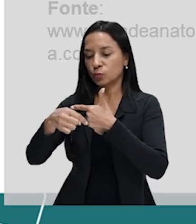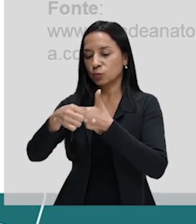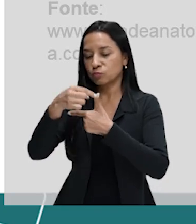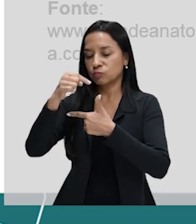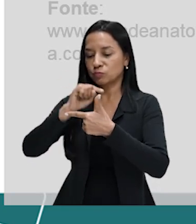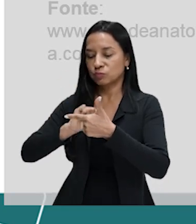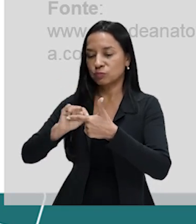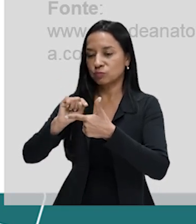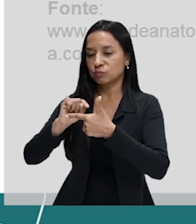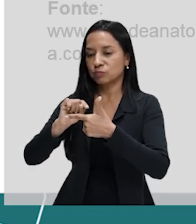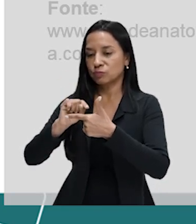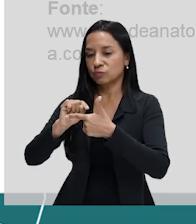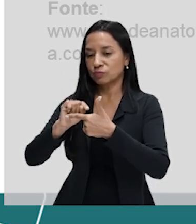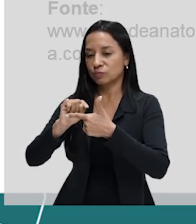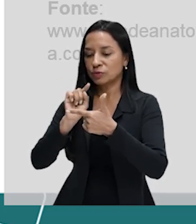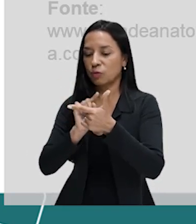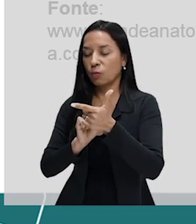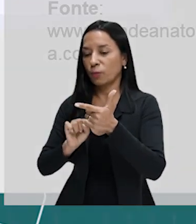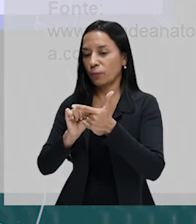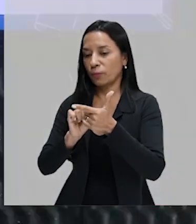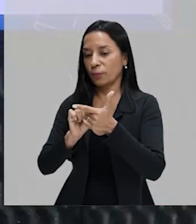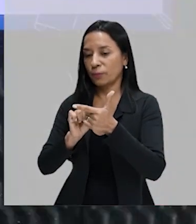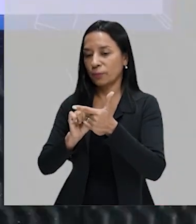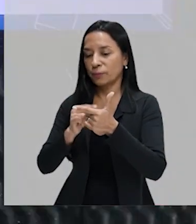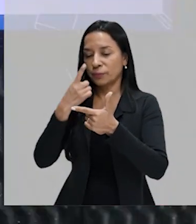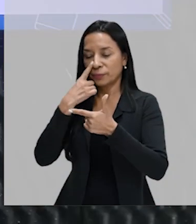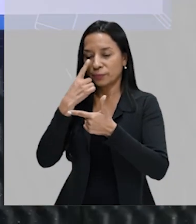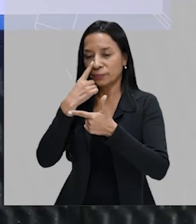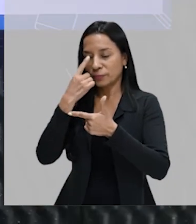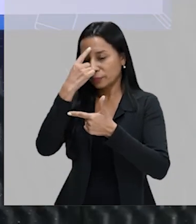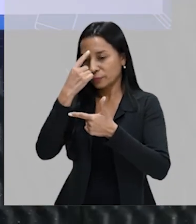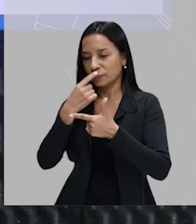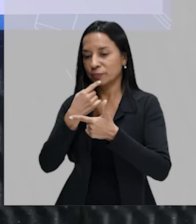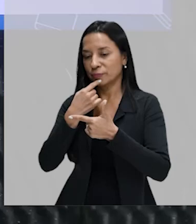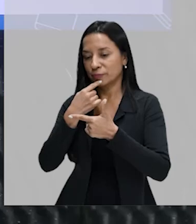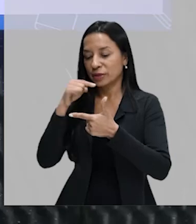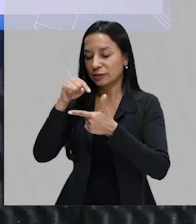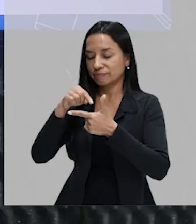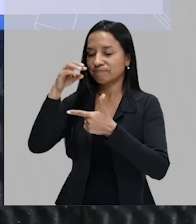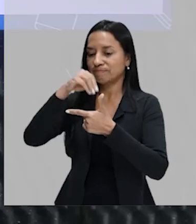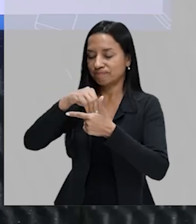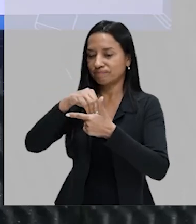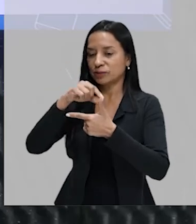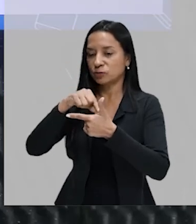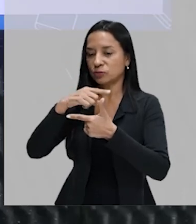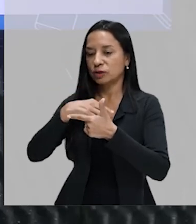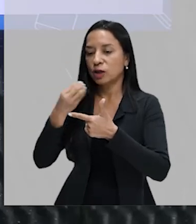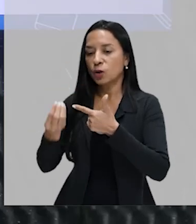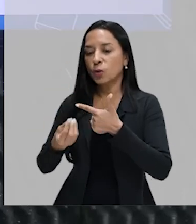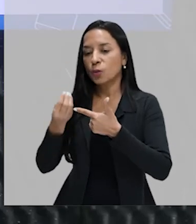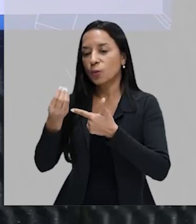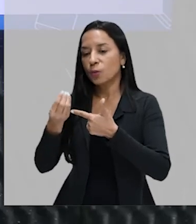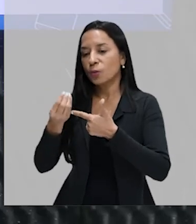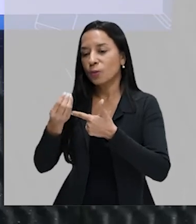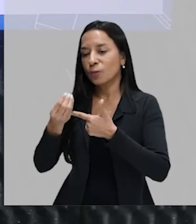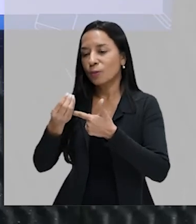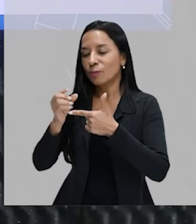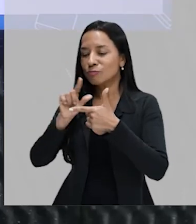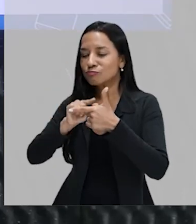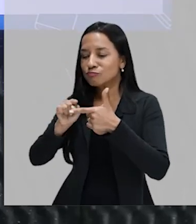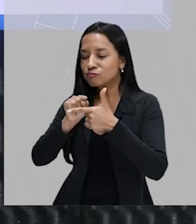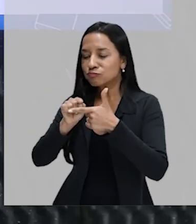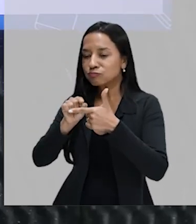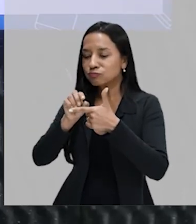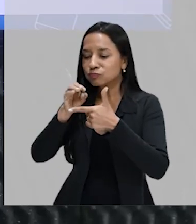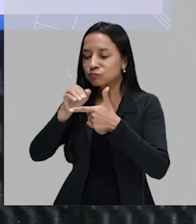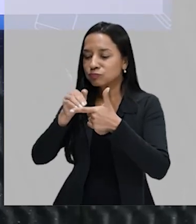cavernosos, tá? E um corpo esponjoso. Veja que dentro do corpo cavernoso tem como se fosse lacunas,